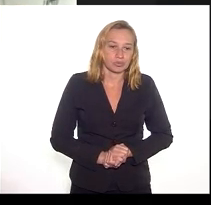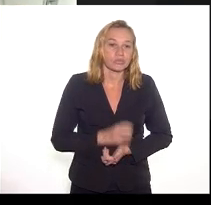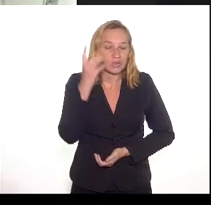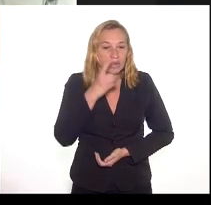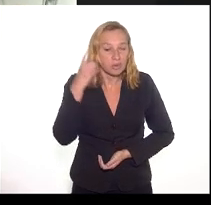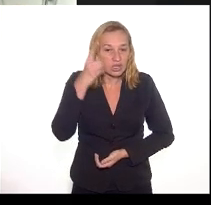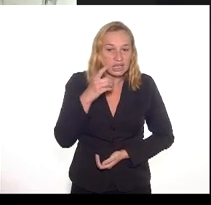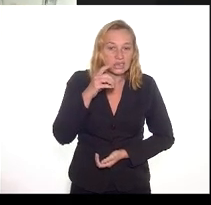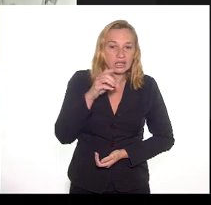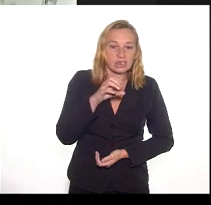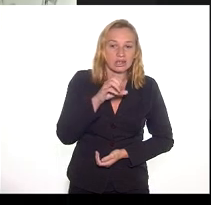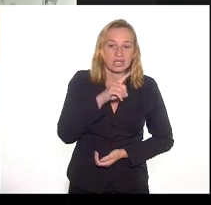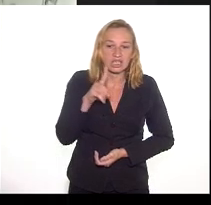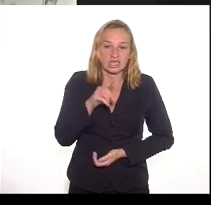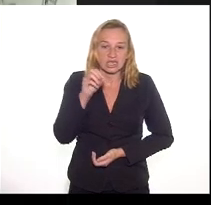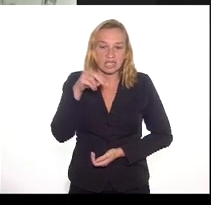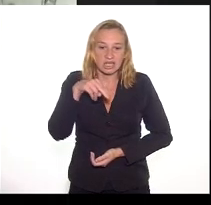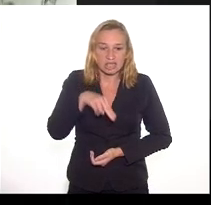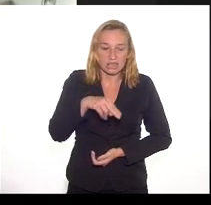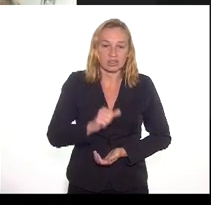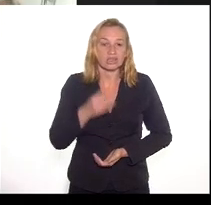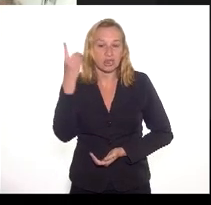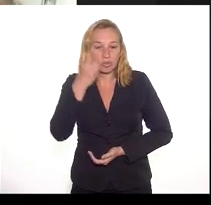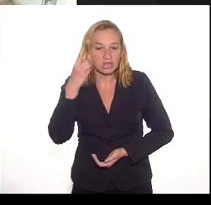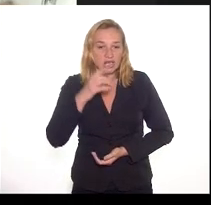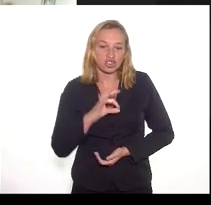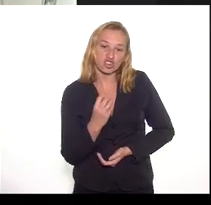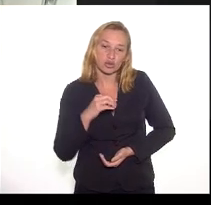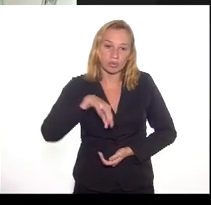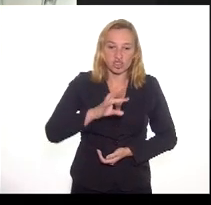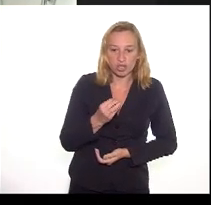Deputada Zeidan. Deputado Chico Machado.